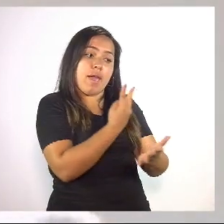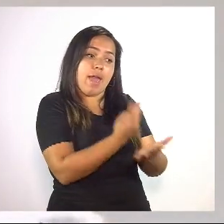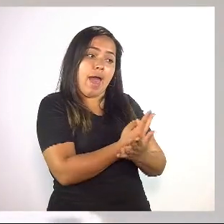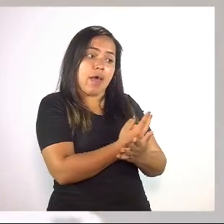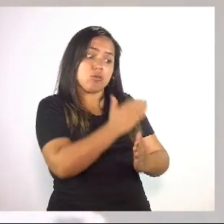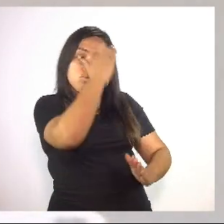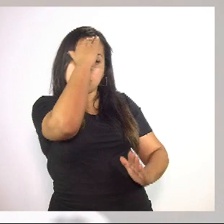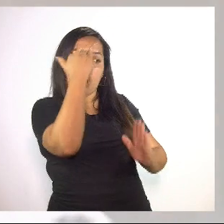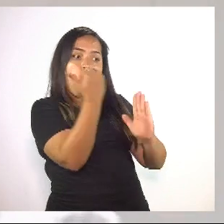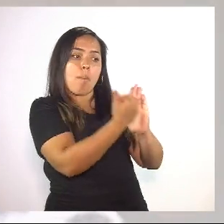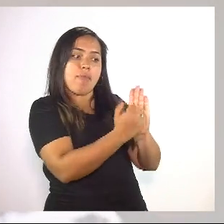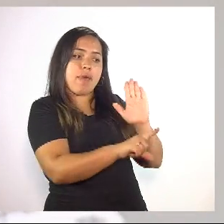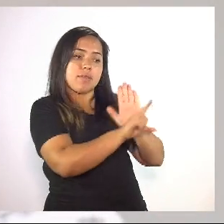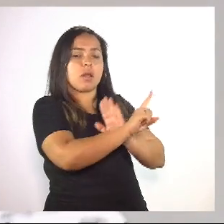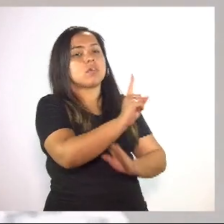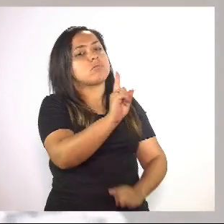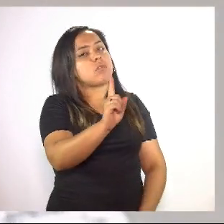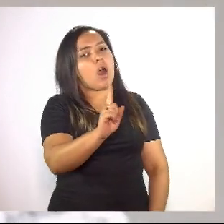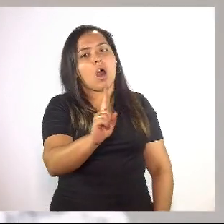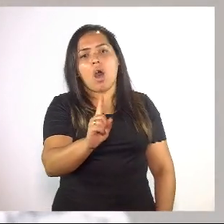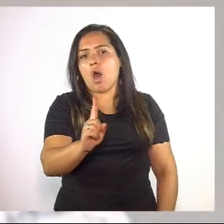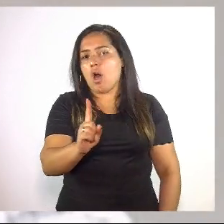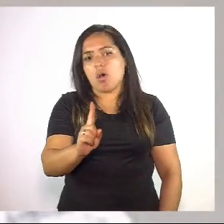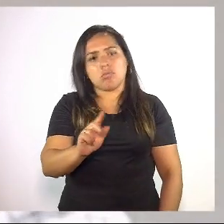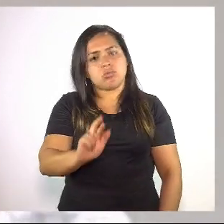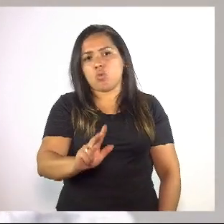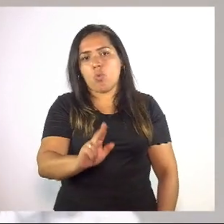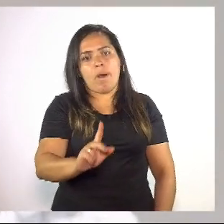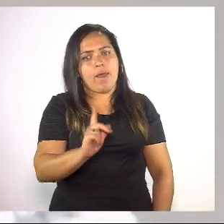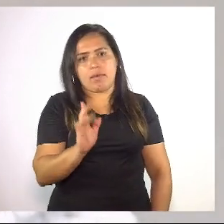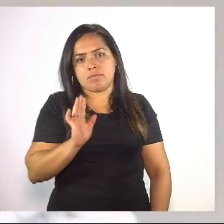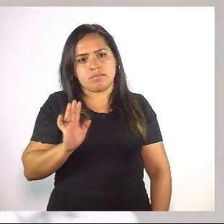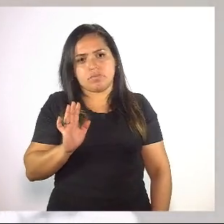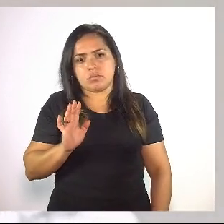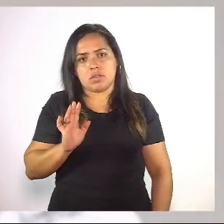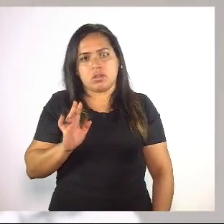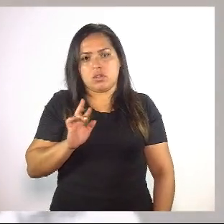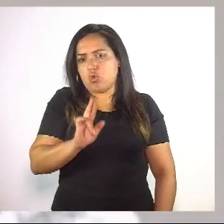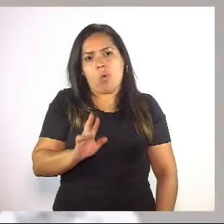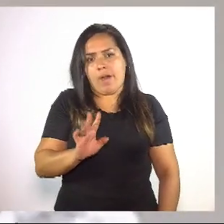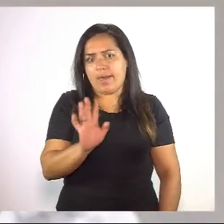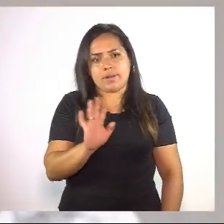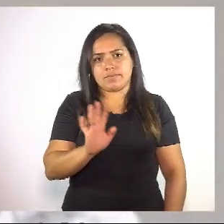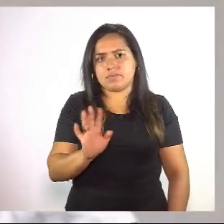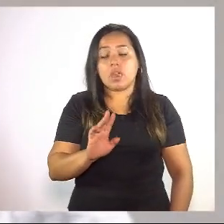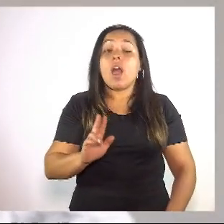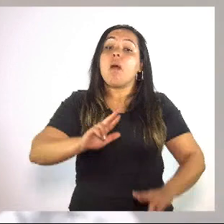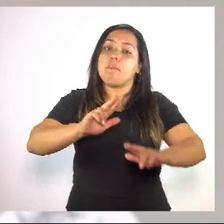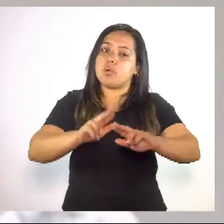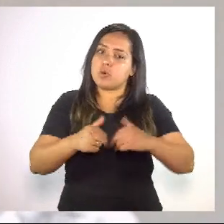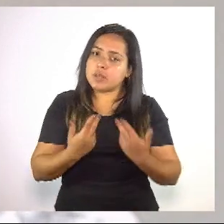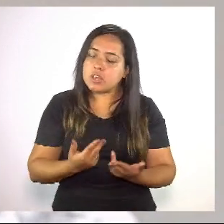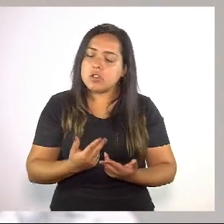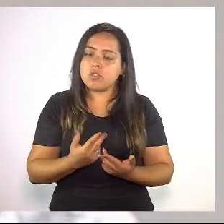cumprimento de determinação do TCE. Por isso, nós nos filiamos